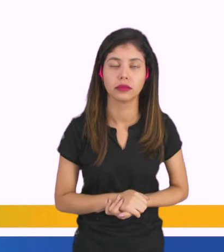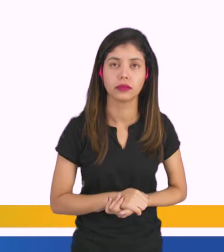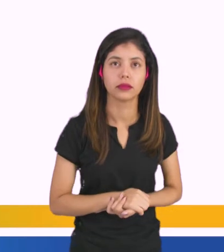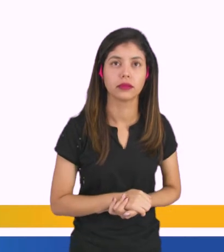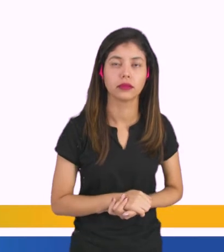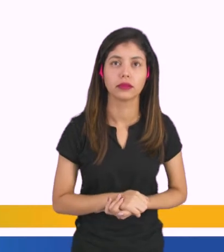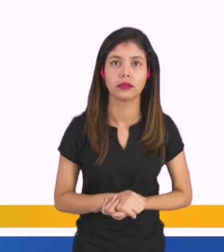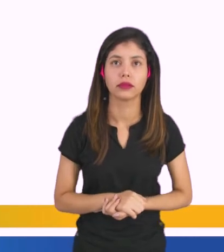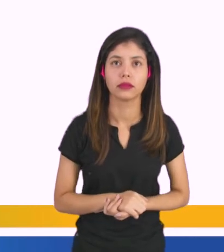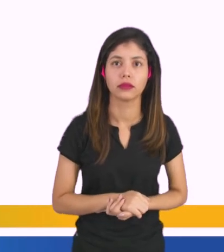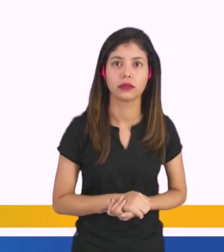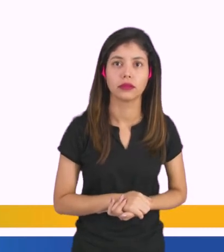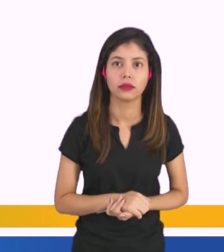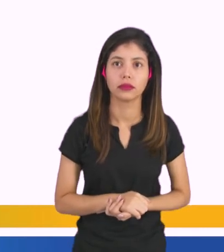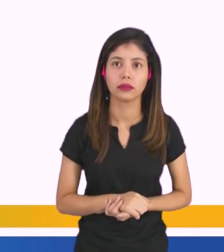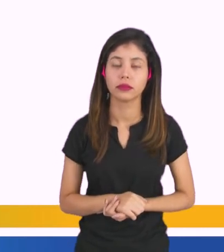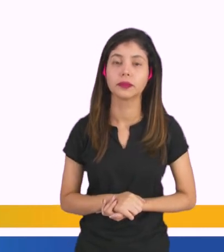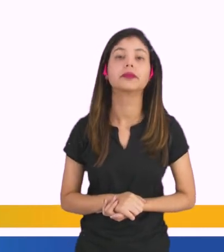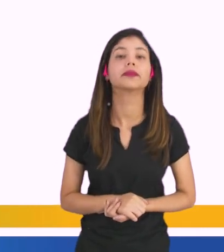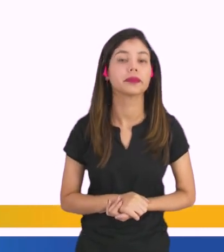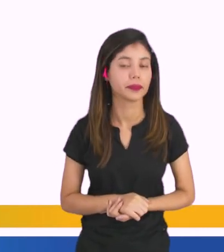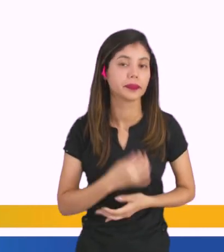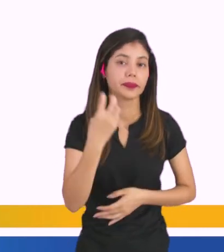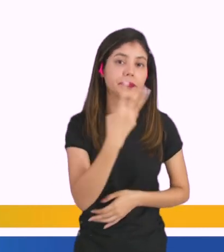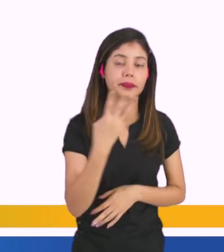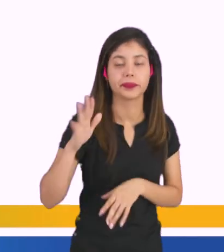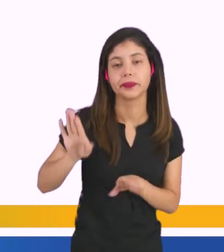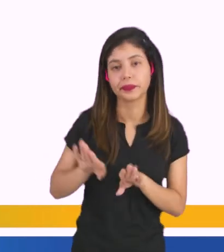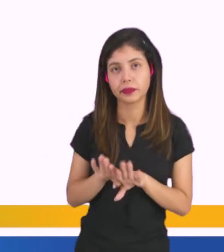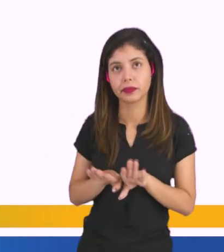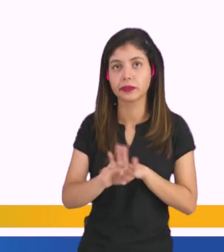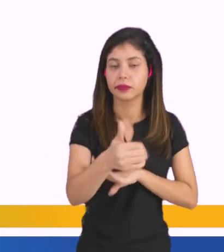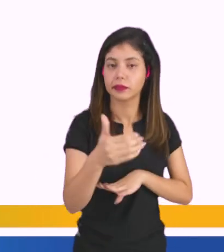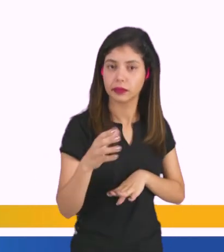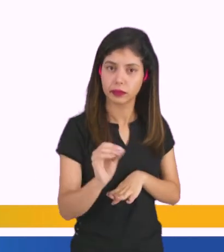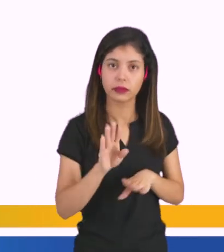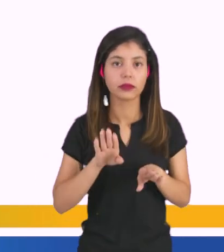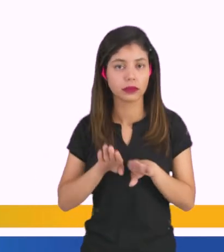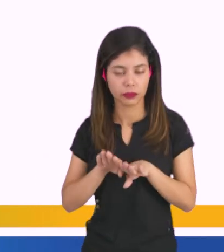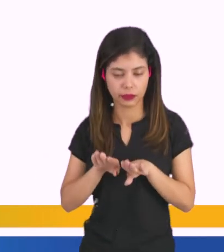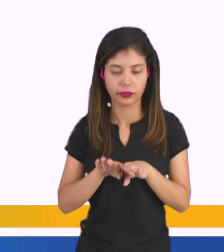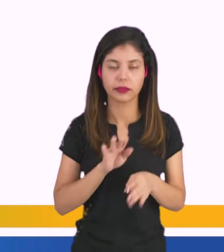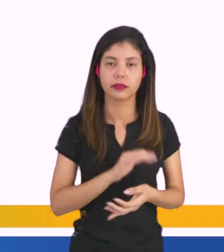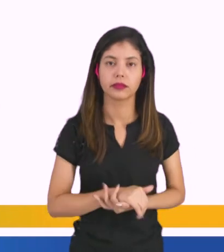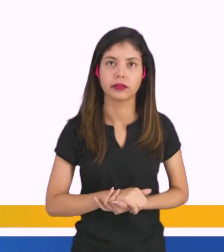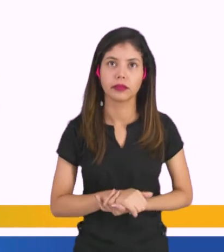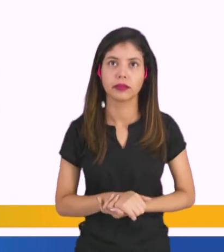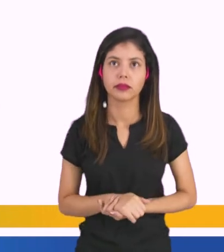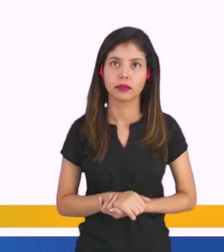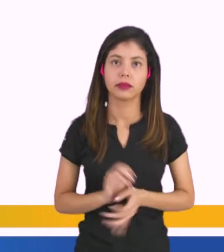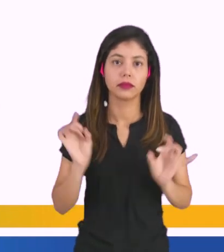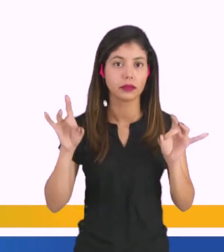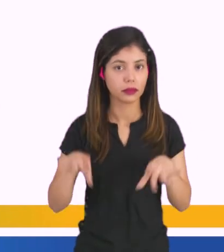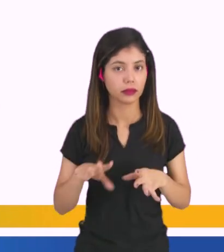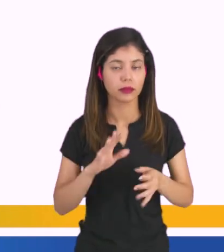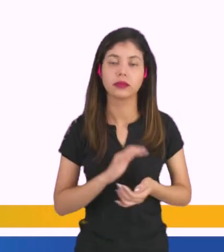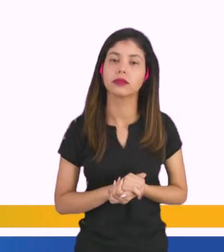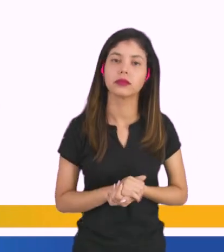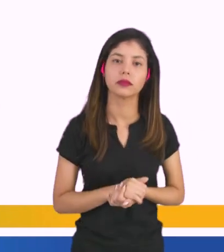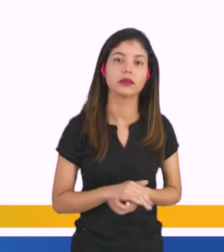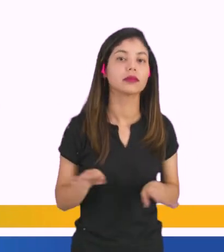De igual modo, vai acontecer na terceira posição dos algarismos. Será 10. E na